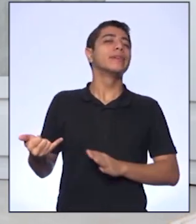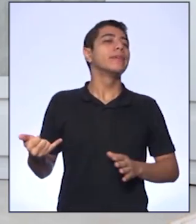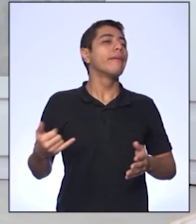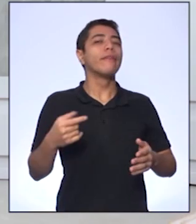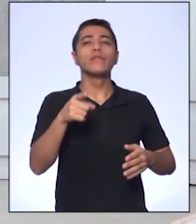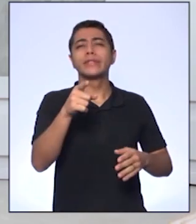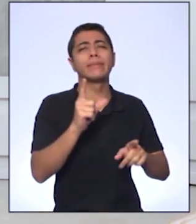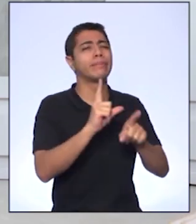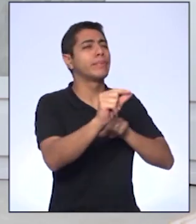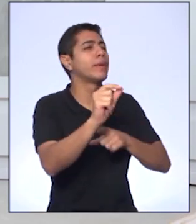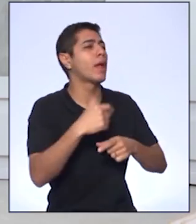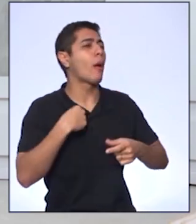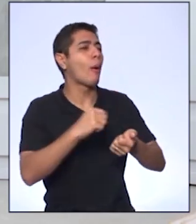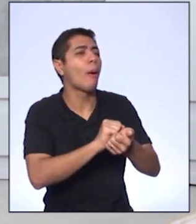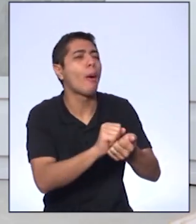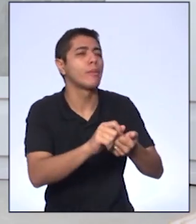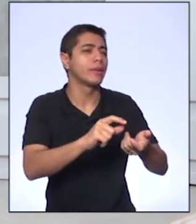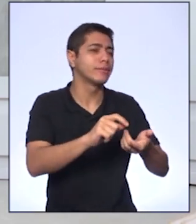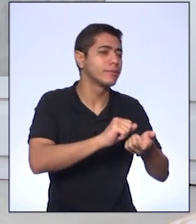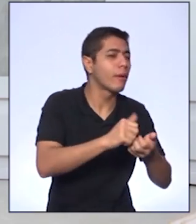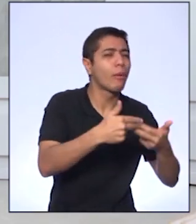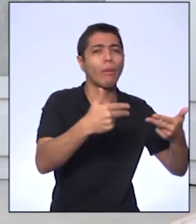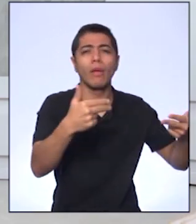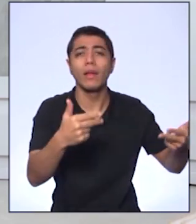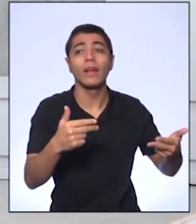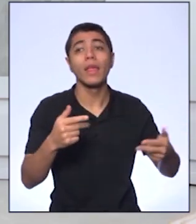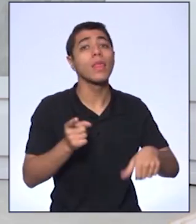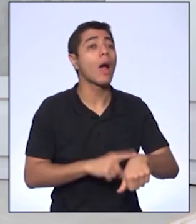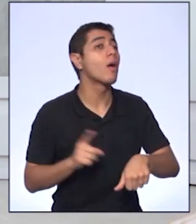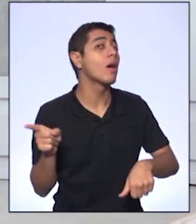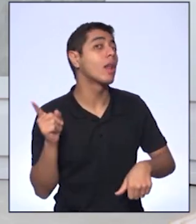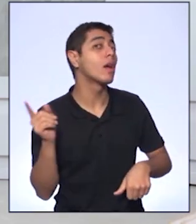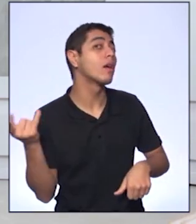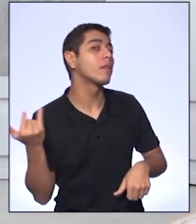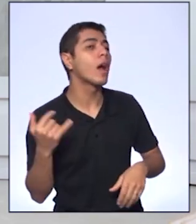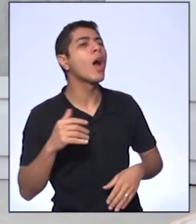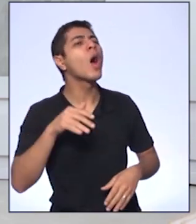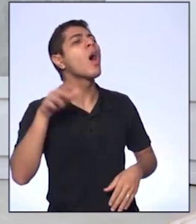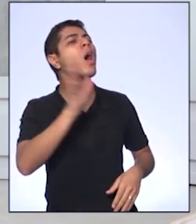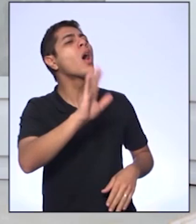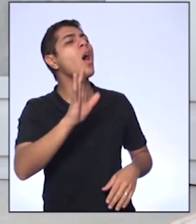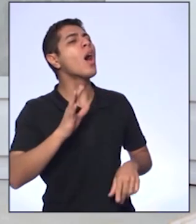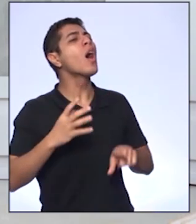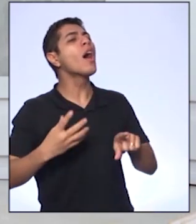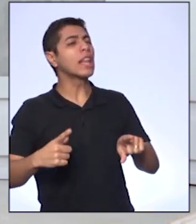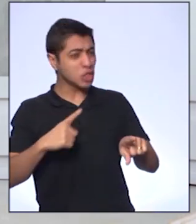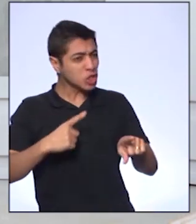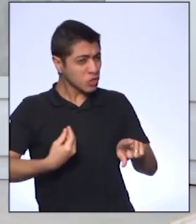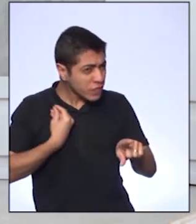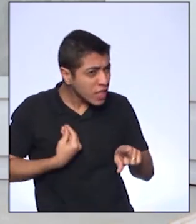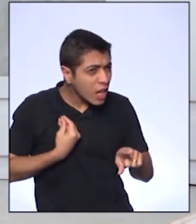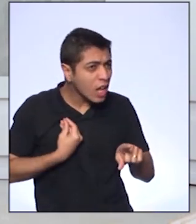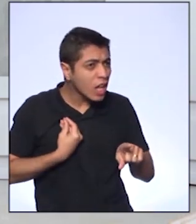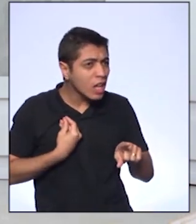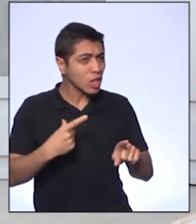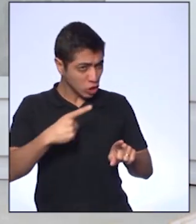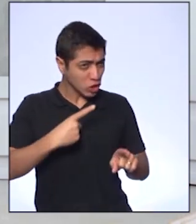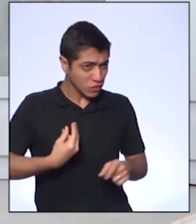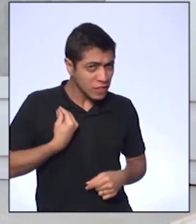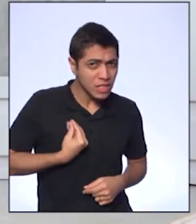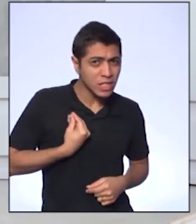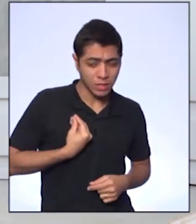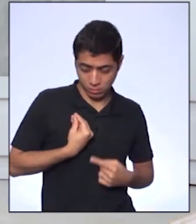aí ainda? Isso tem a ver com a ideia de que ele está querendo que você faça algum movimento, algum esboço, algum